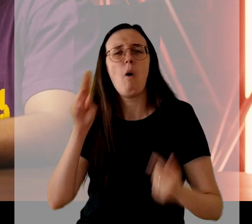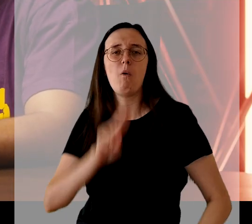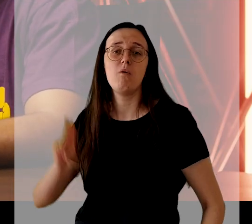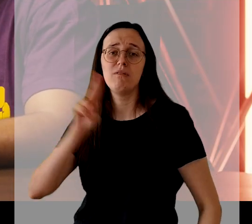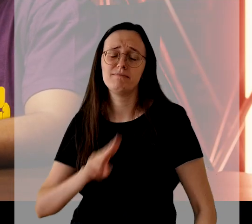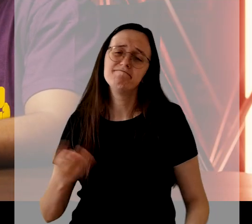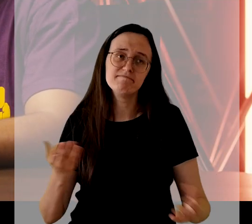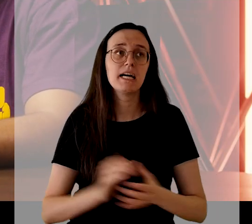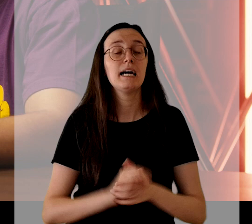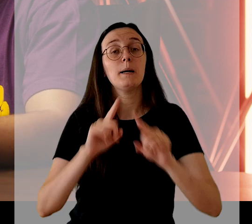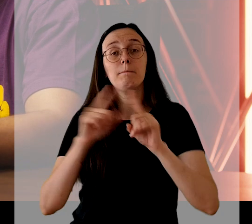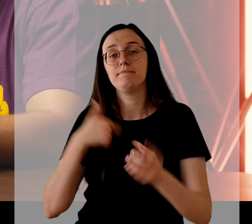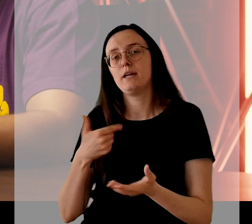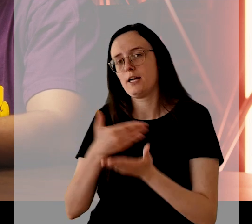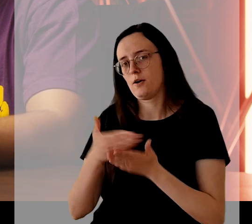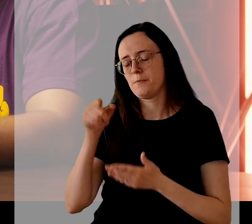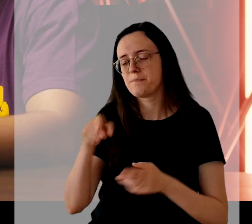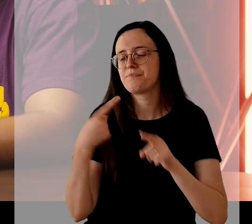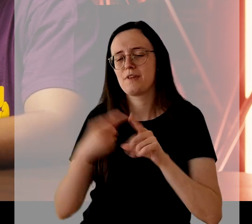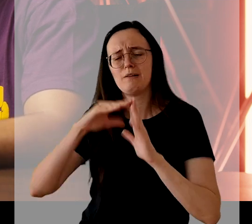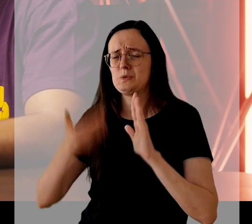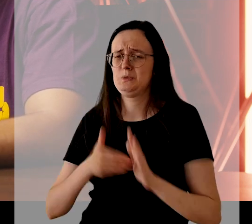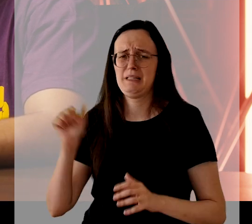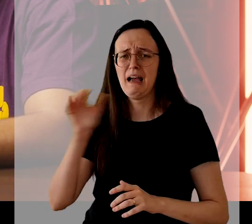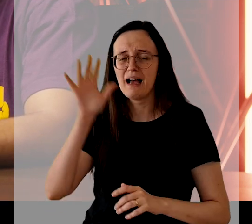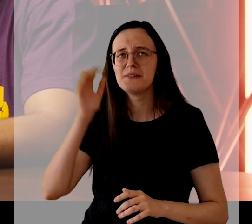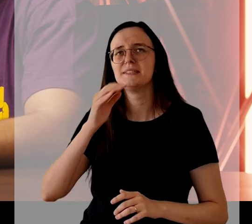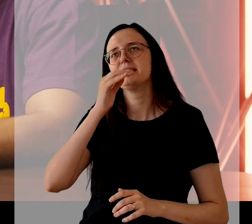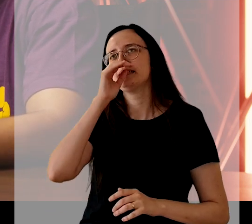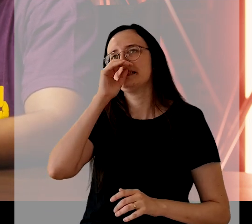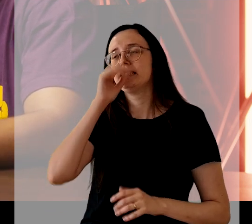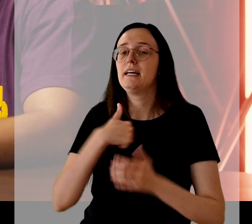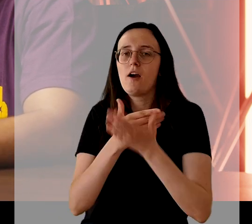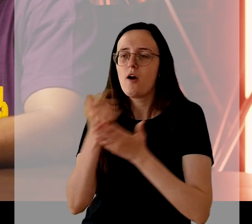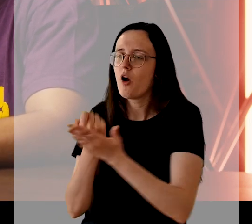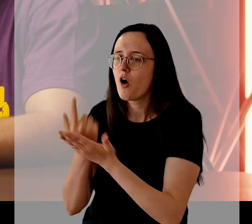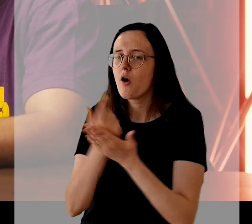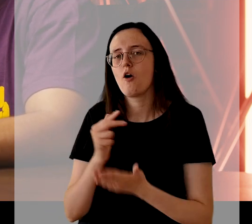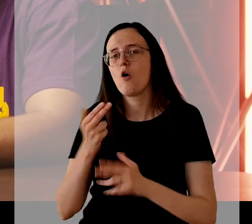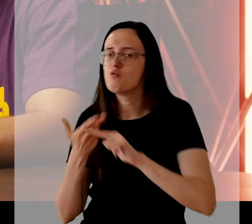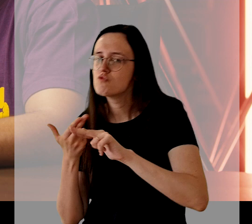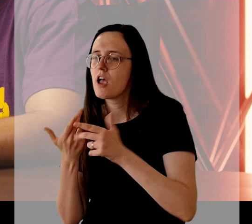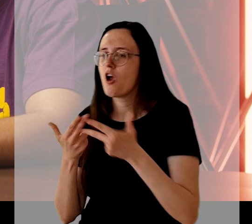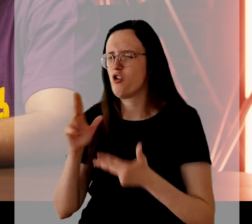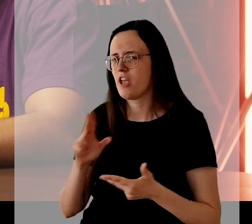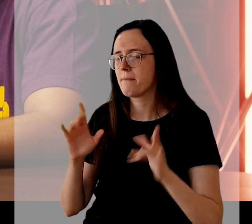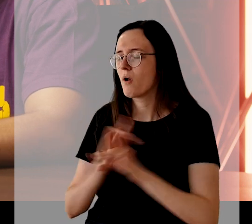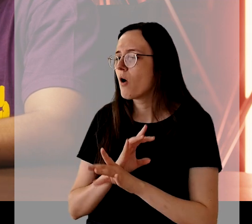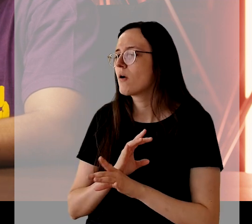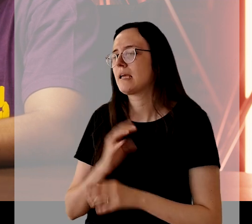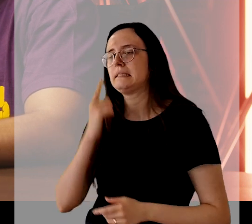assim. Mas comecei nessa pegada, porque é tudo muito caro. Aí comecei comprando uma coisinha usada